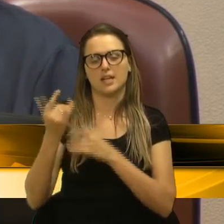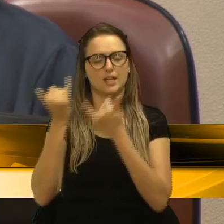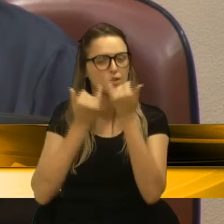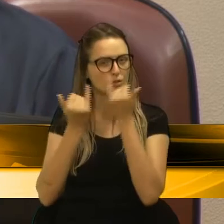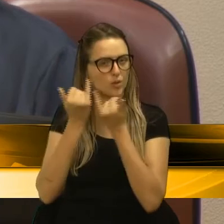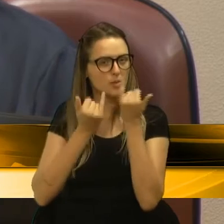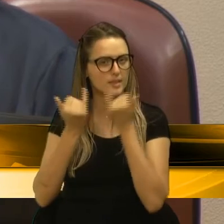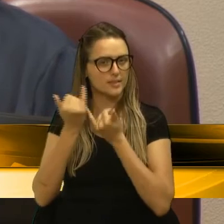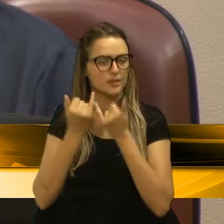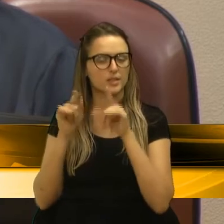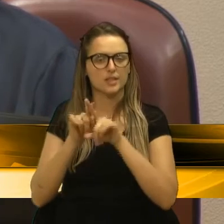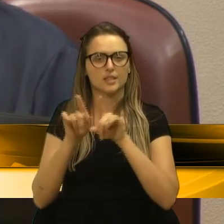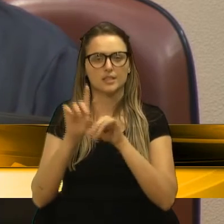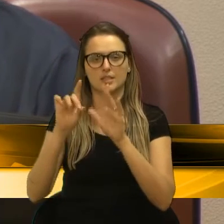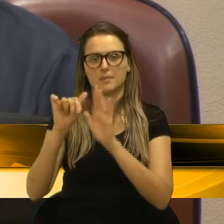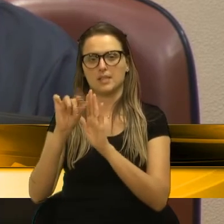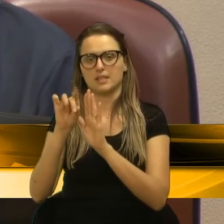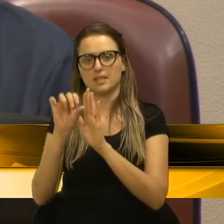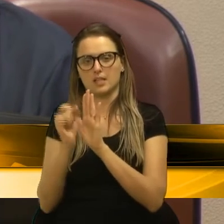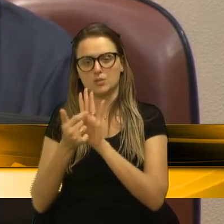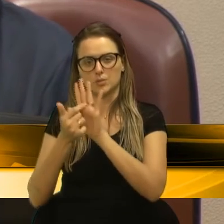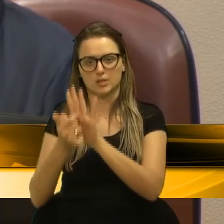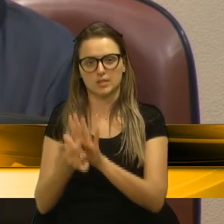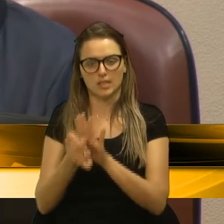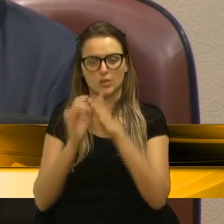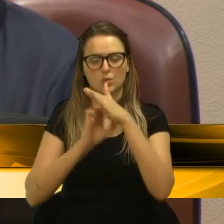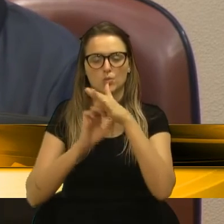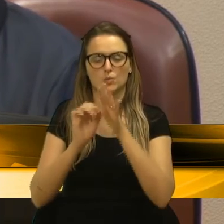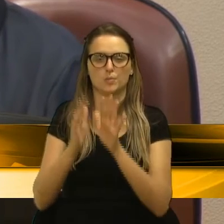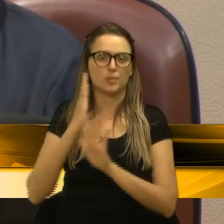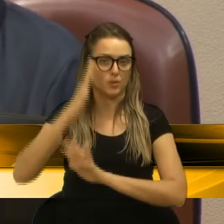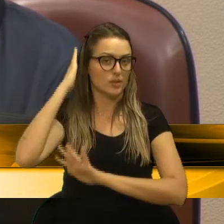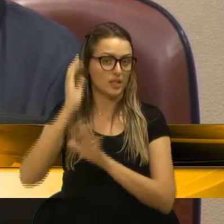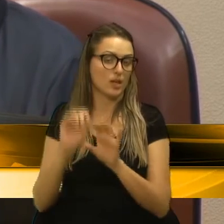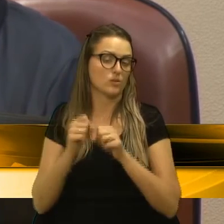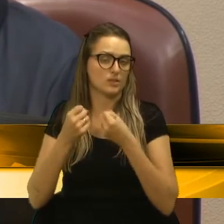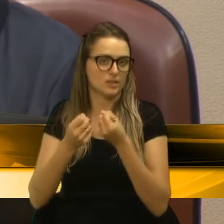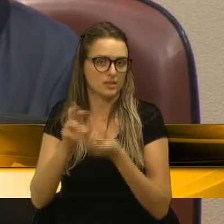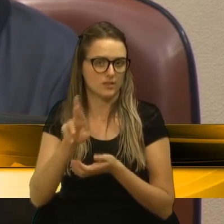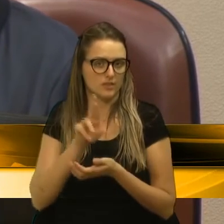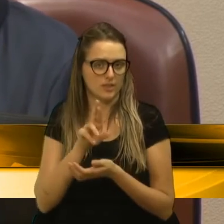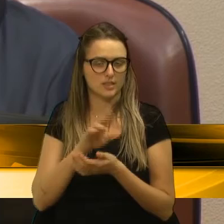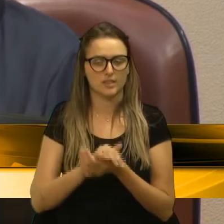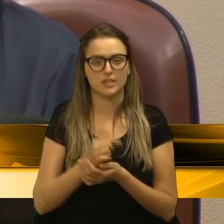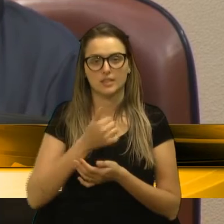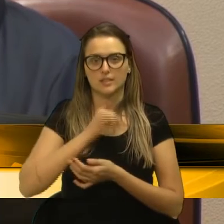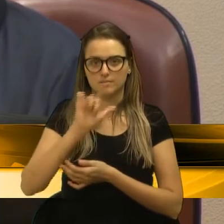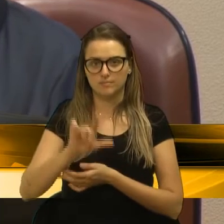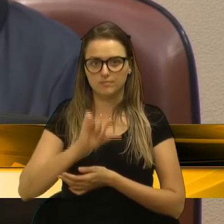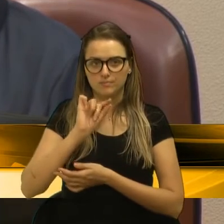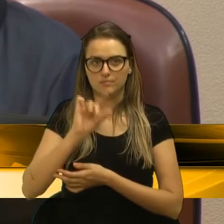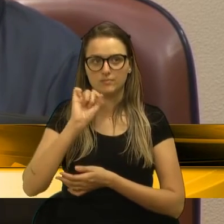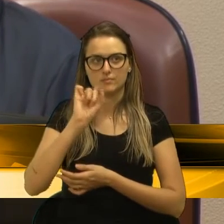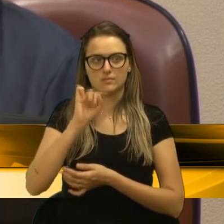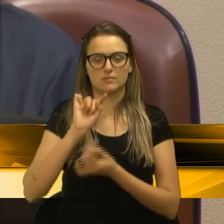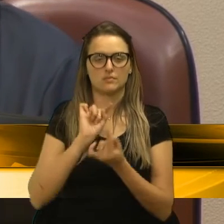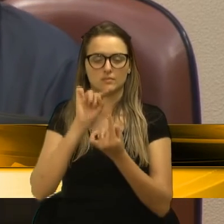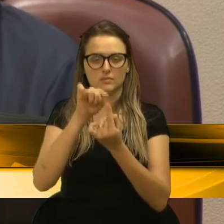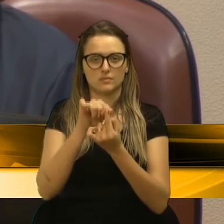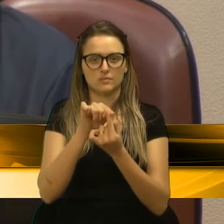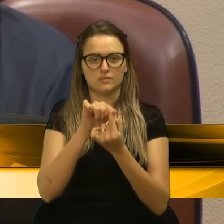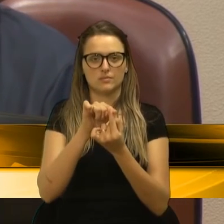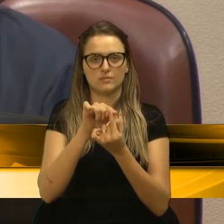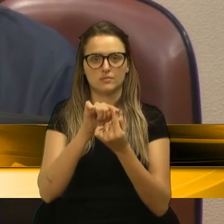informações e dados trazidos pela Defesa. Opina pela manutenção do item. Decido. No que se refere ao cerne da